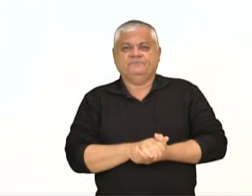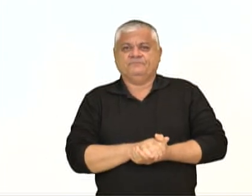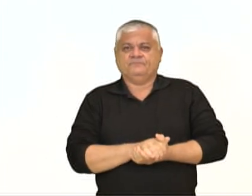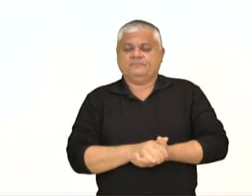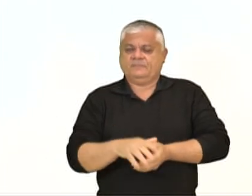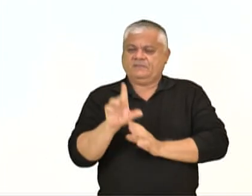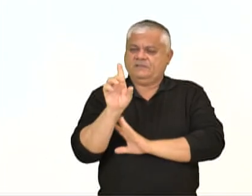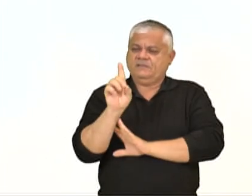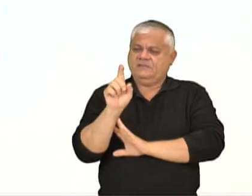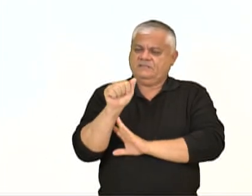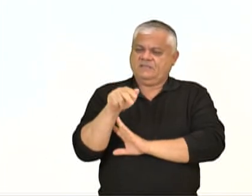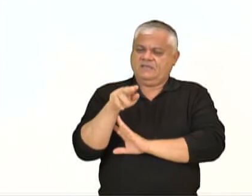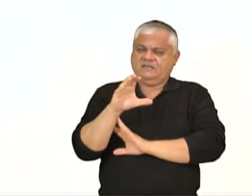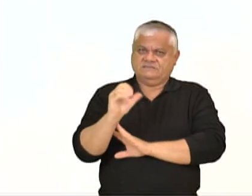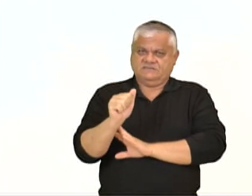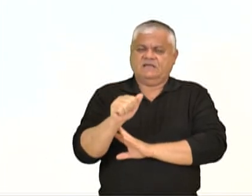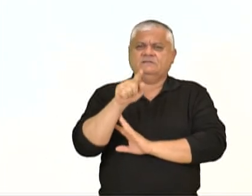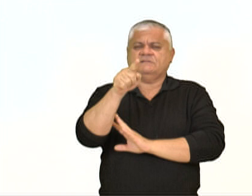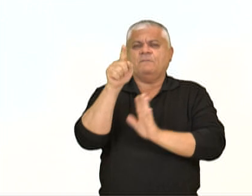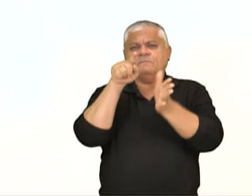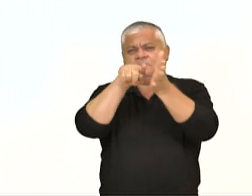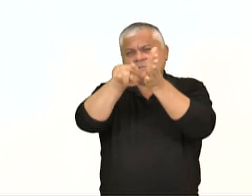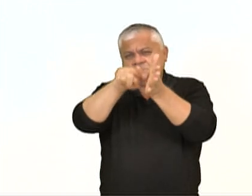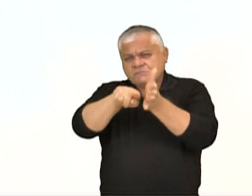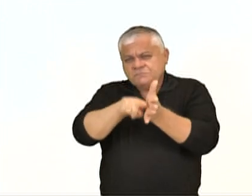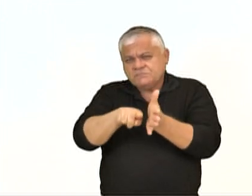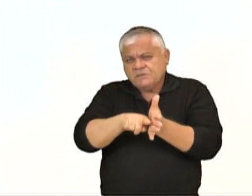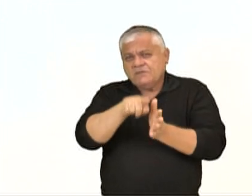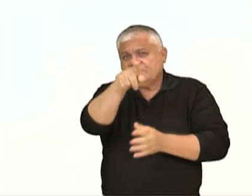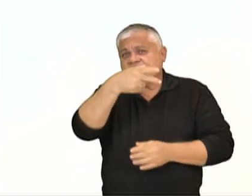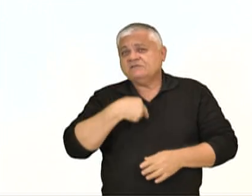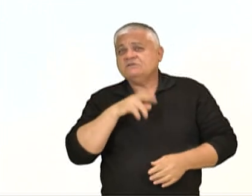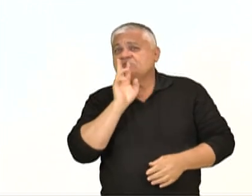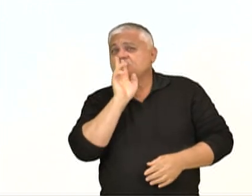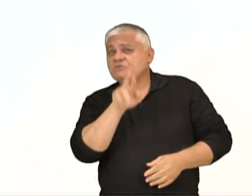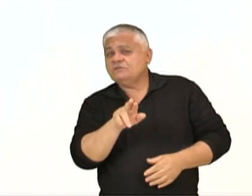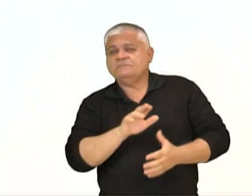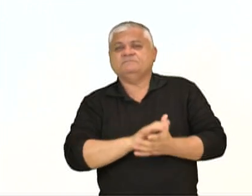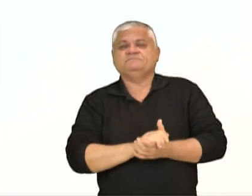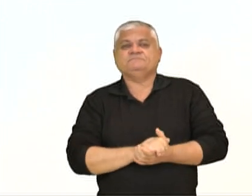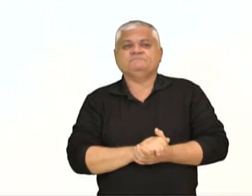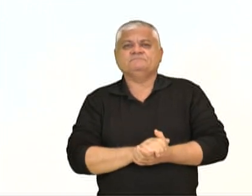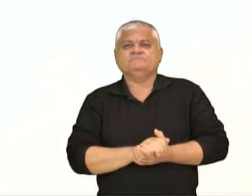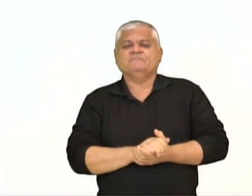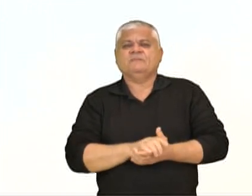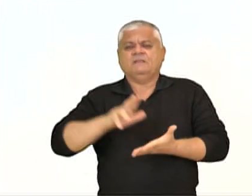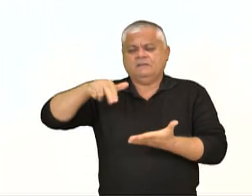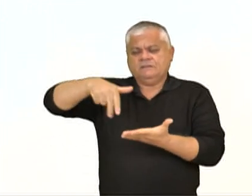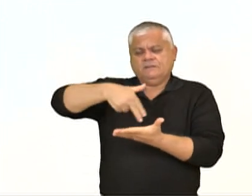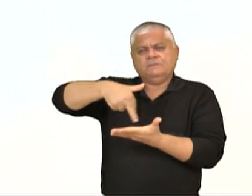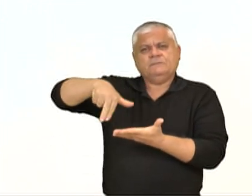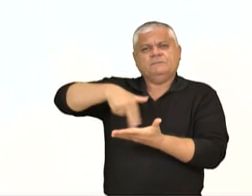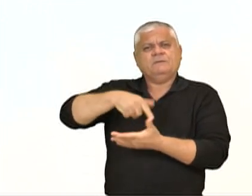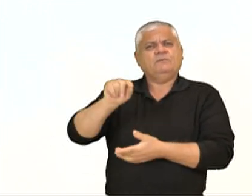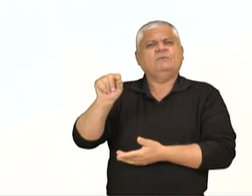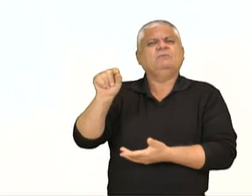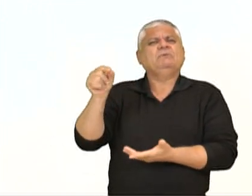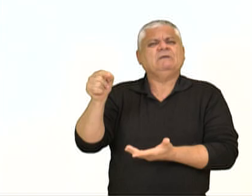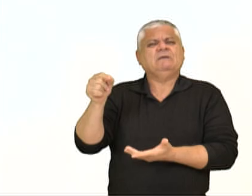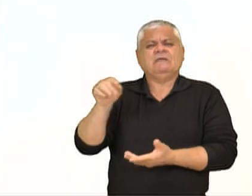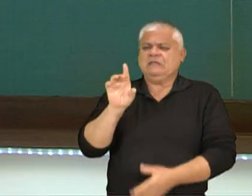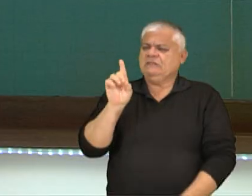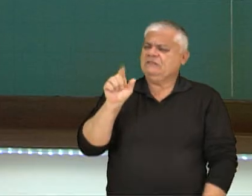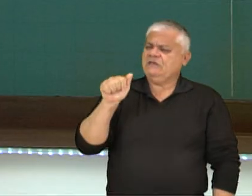algumas perguntas para vocês responderem acerca do nosso objetivo e do que a gente vai ver. O que é dança? Você consegue definir o que